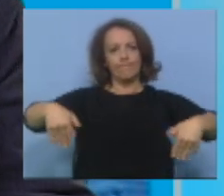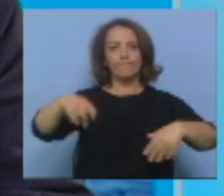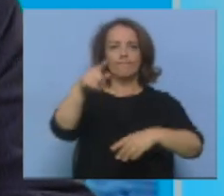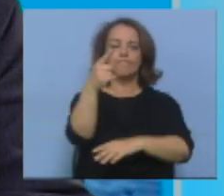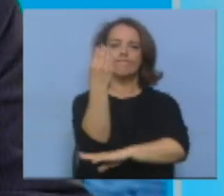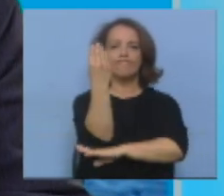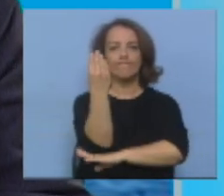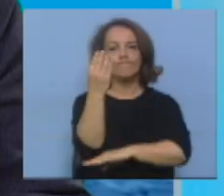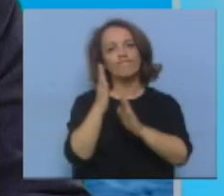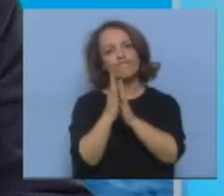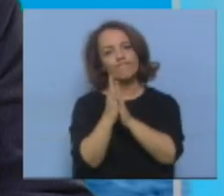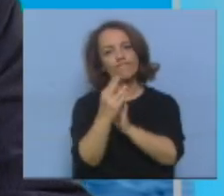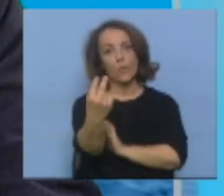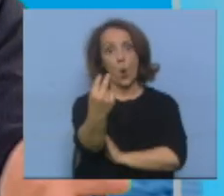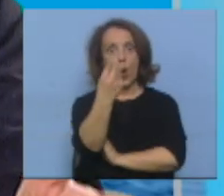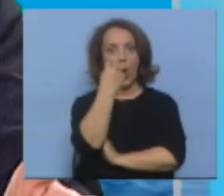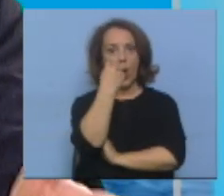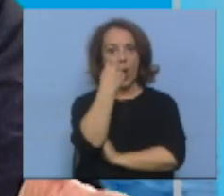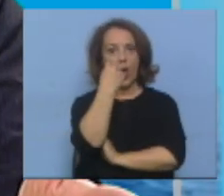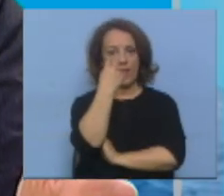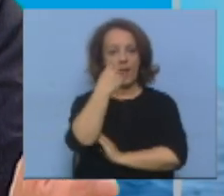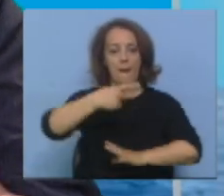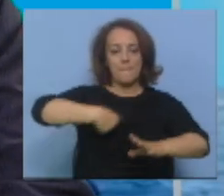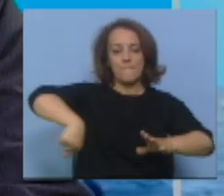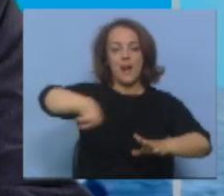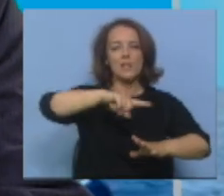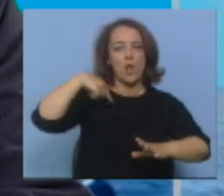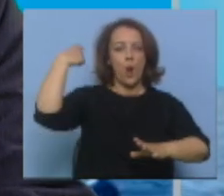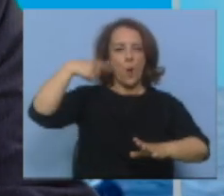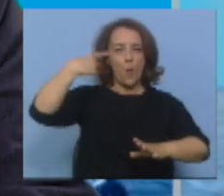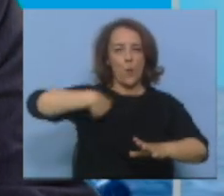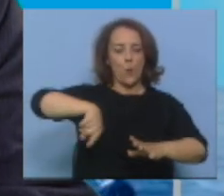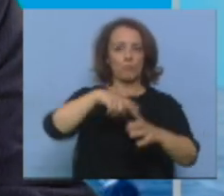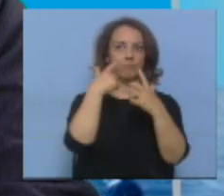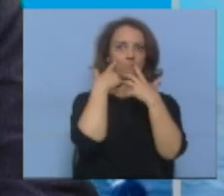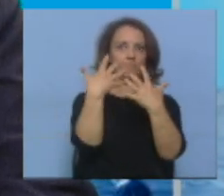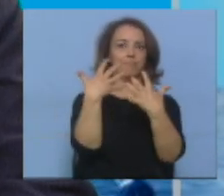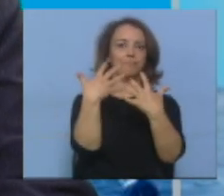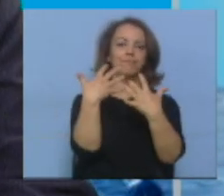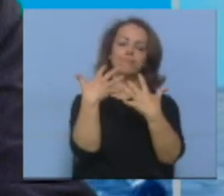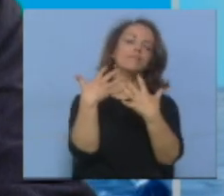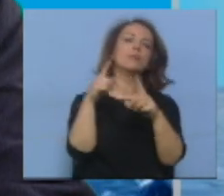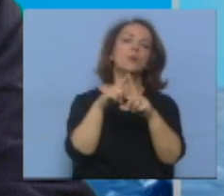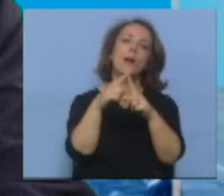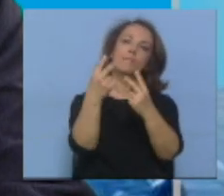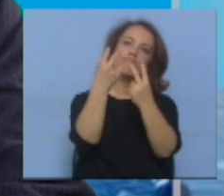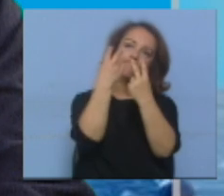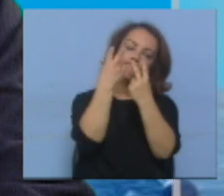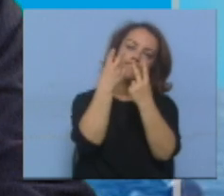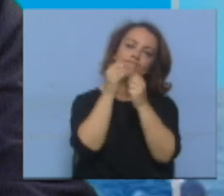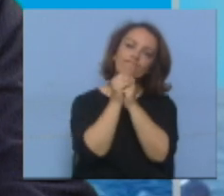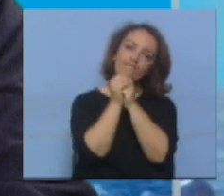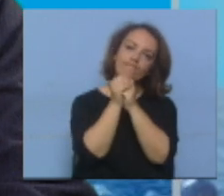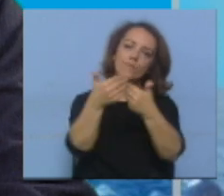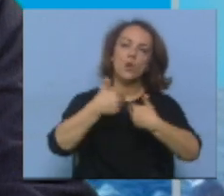olhar para a cidade, não é? E ali na Praça de Londres é muito visível, não é? Que ele se compadeça de nós e nos ajude